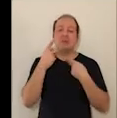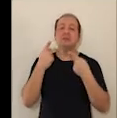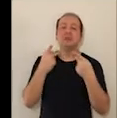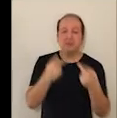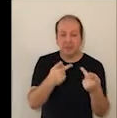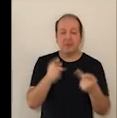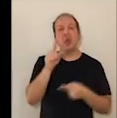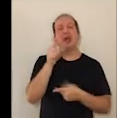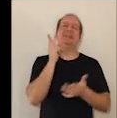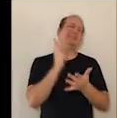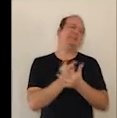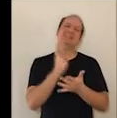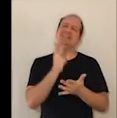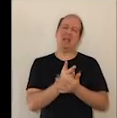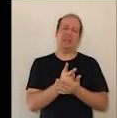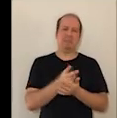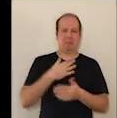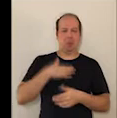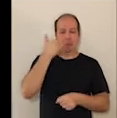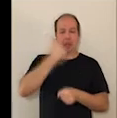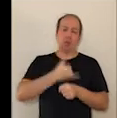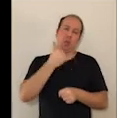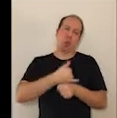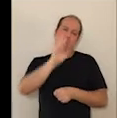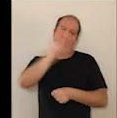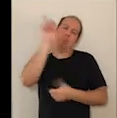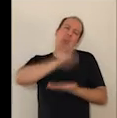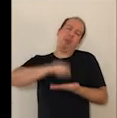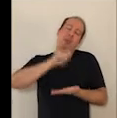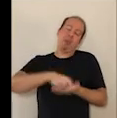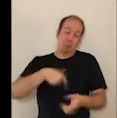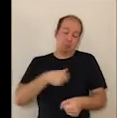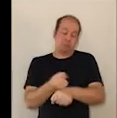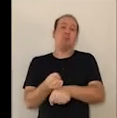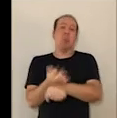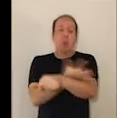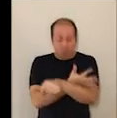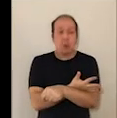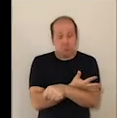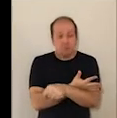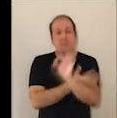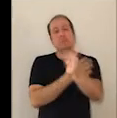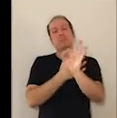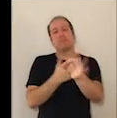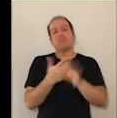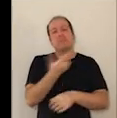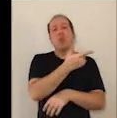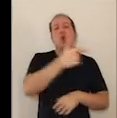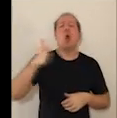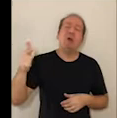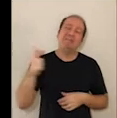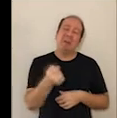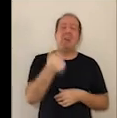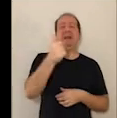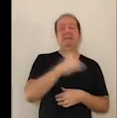Seu nome está sempre nos lábios do meu patrão. Isso me comove muito. Quando alguém se encontra às portas